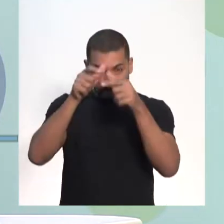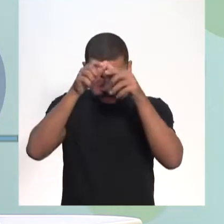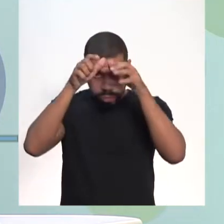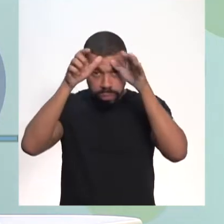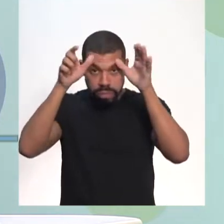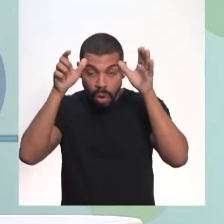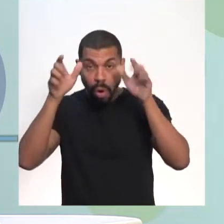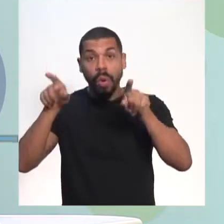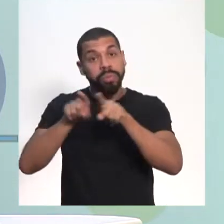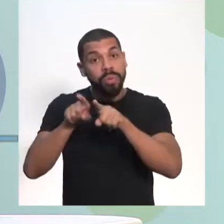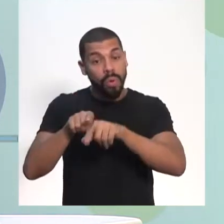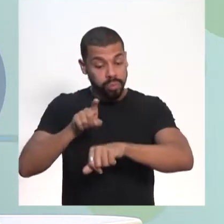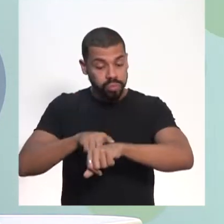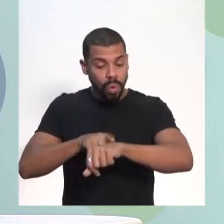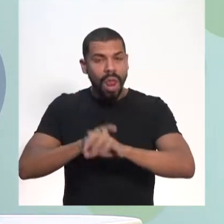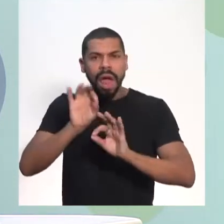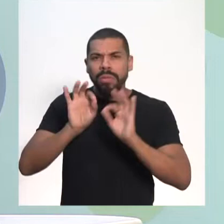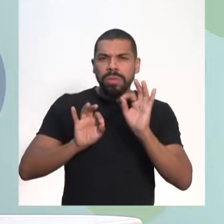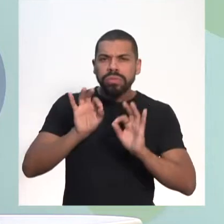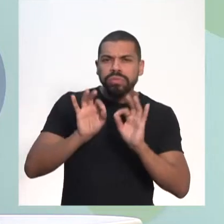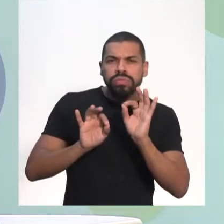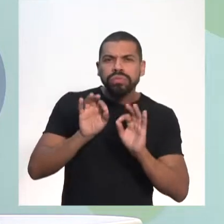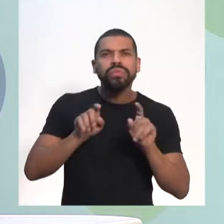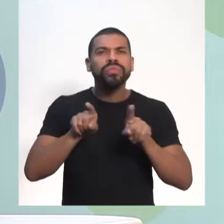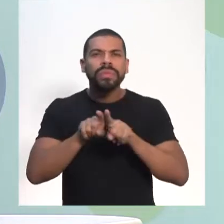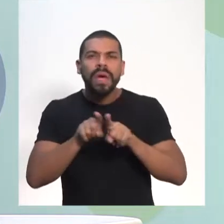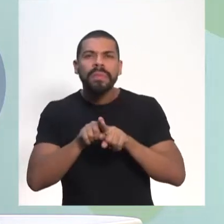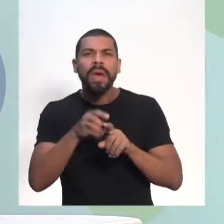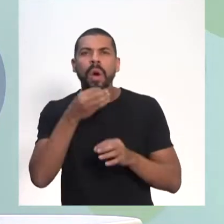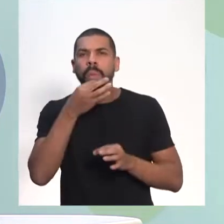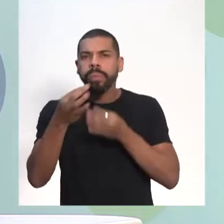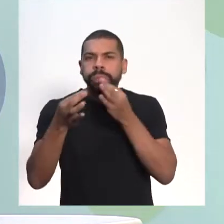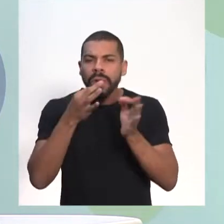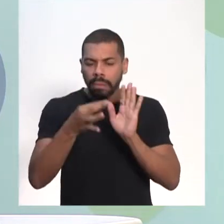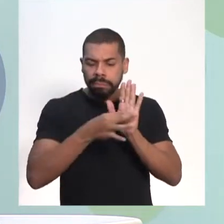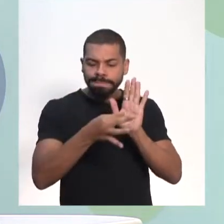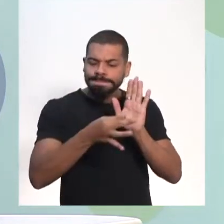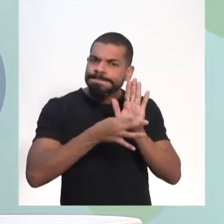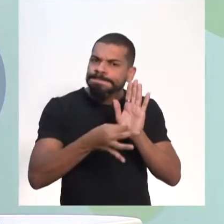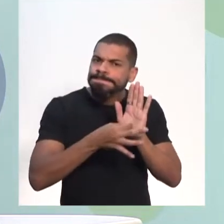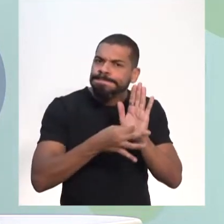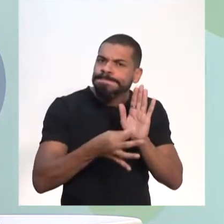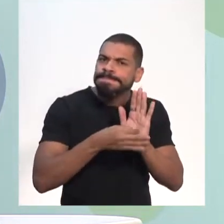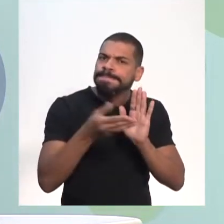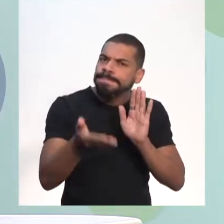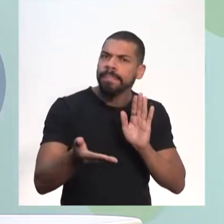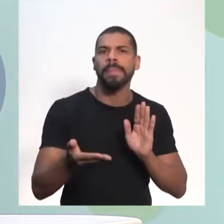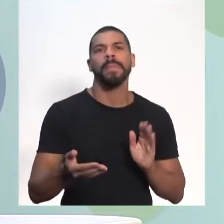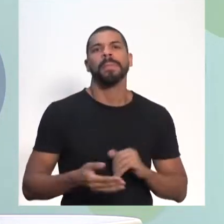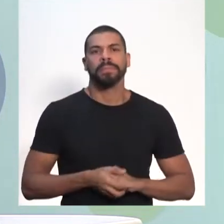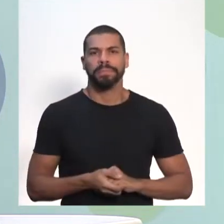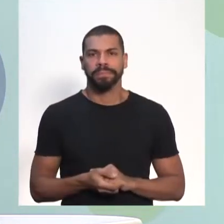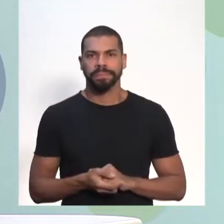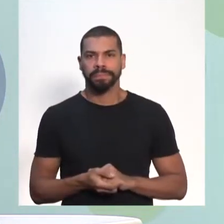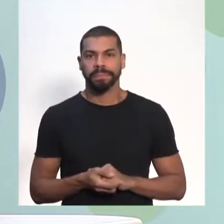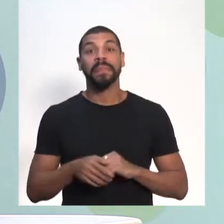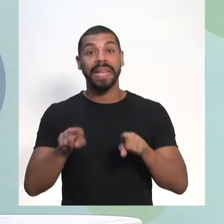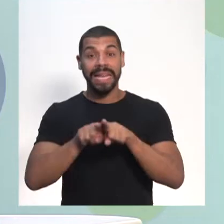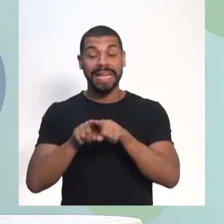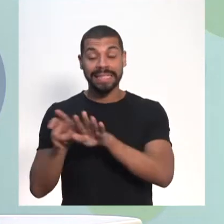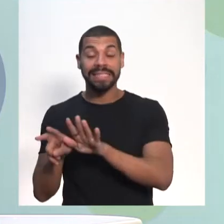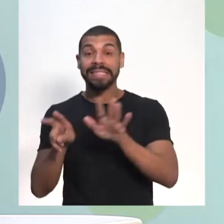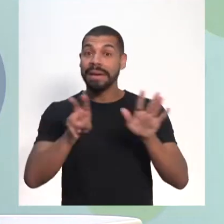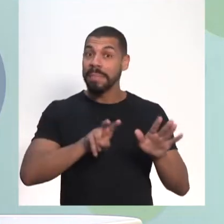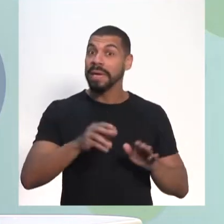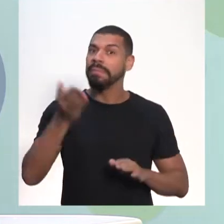o horário, organizando, dando sugestões, isso é muito importante. Então, com a Márcia, nós colocamos um pouco disso na semana passada,